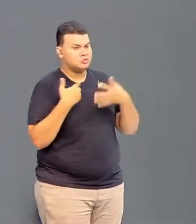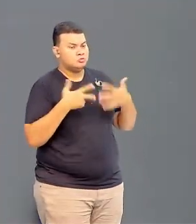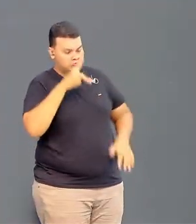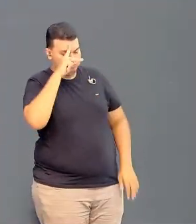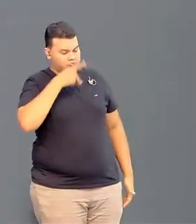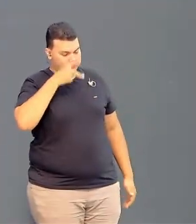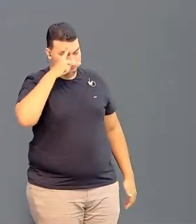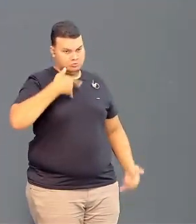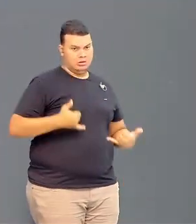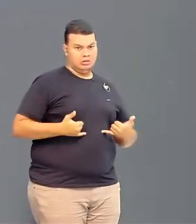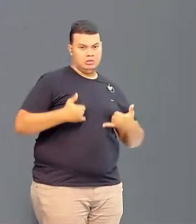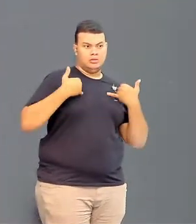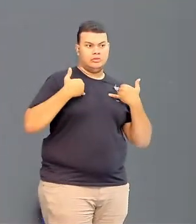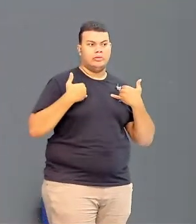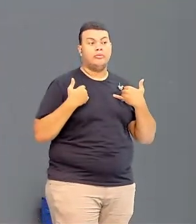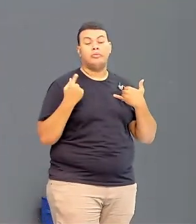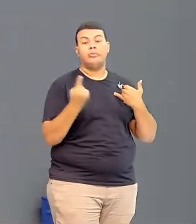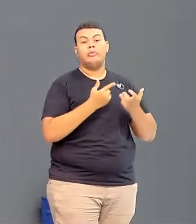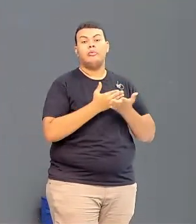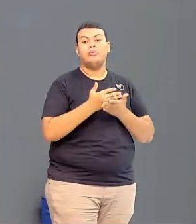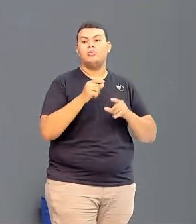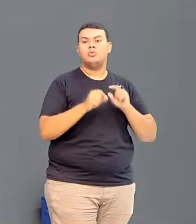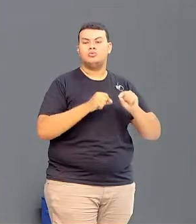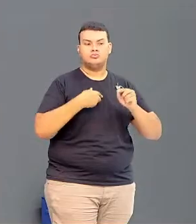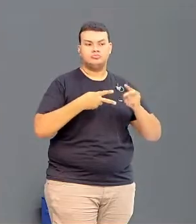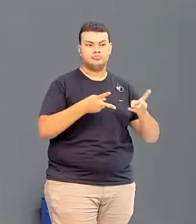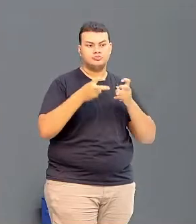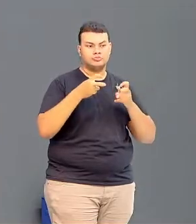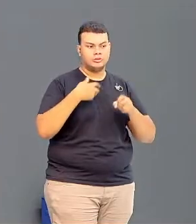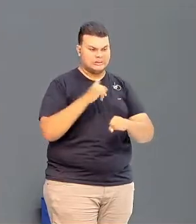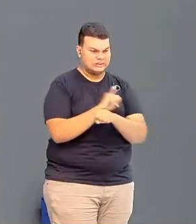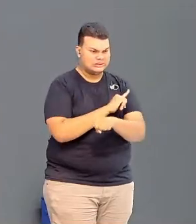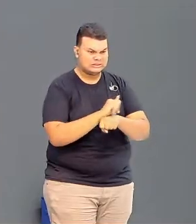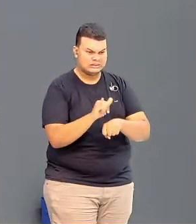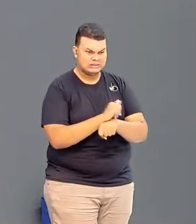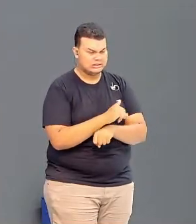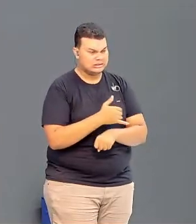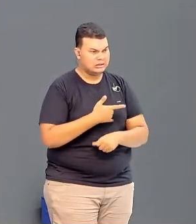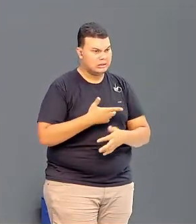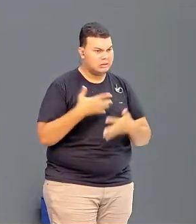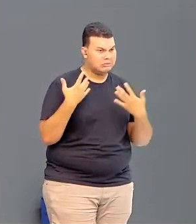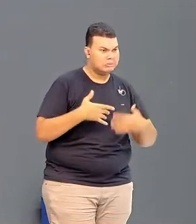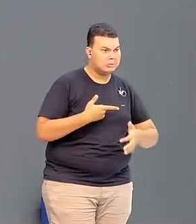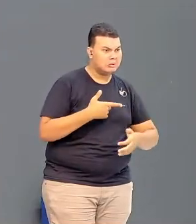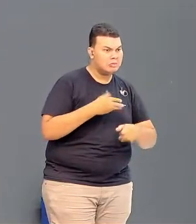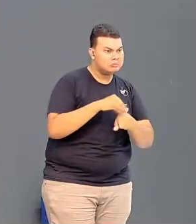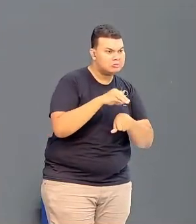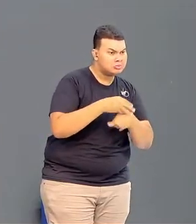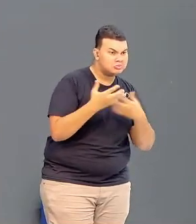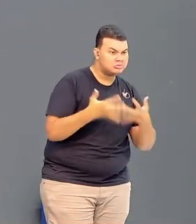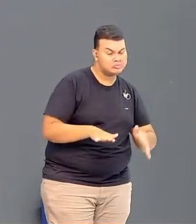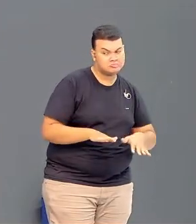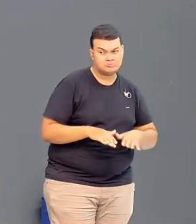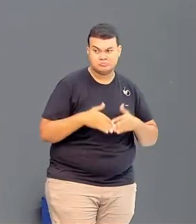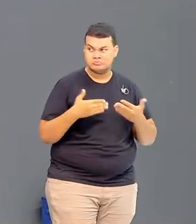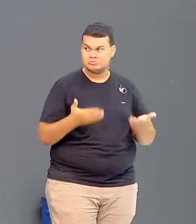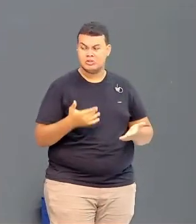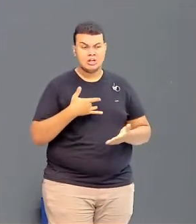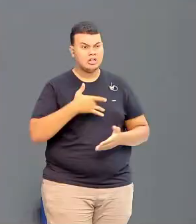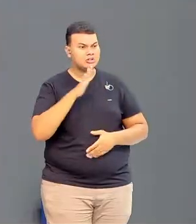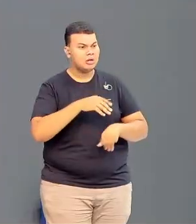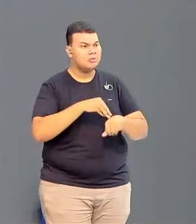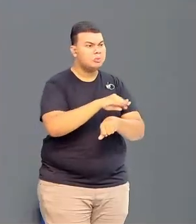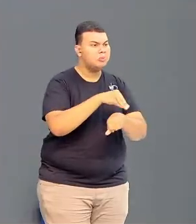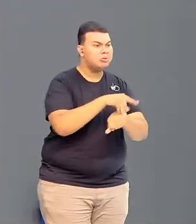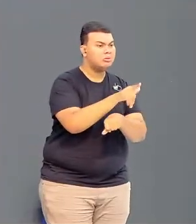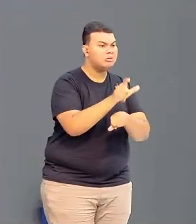altivez. Aí o que você começa a fazer, você diz: meu Deus, os meus argumentos já se encerraram. Isso é comum a alguém aqui? Meus argumentos